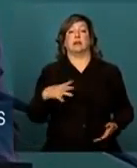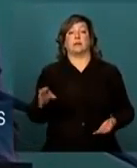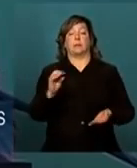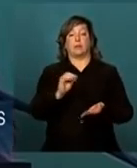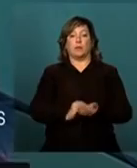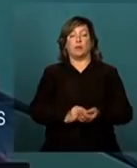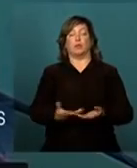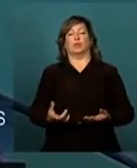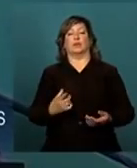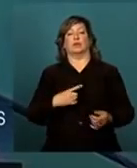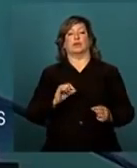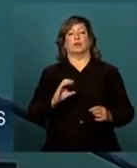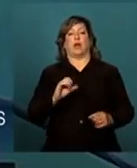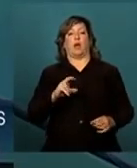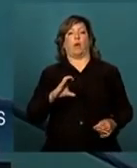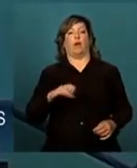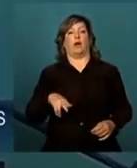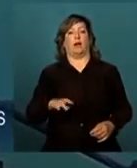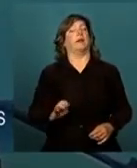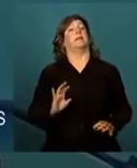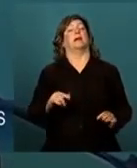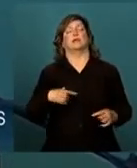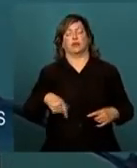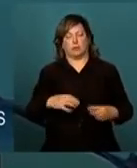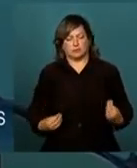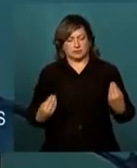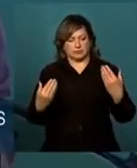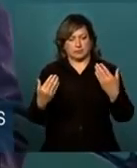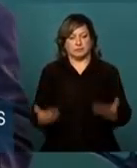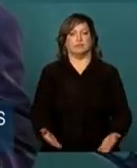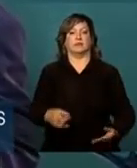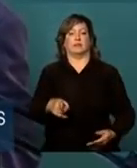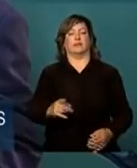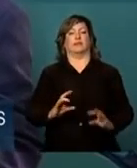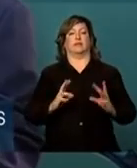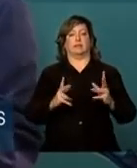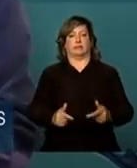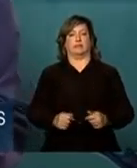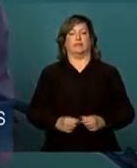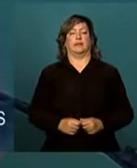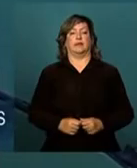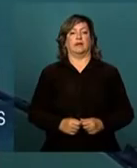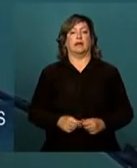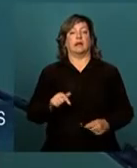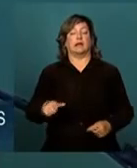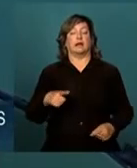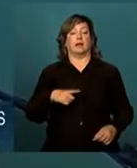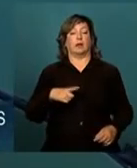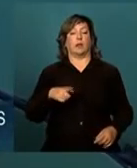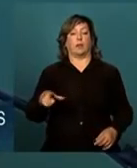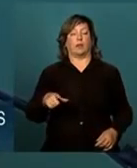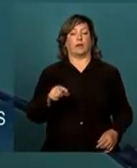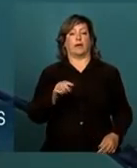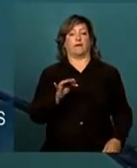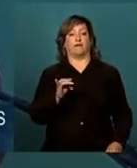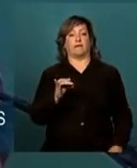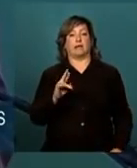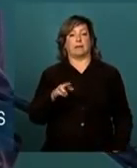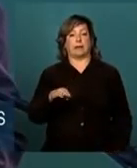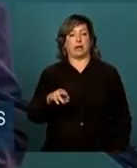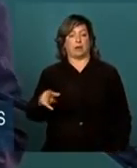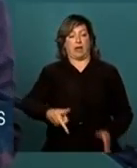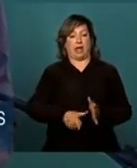CALC, mesmo assim nós entregamos o equipamento. E como disse o prefeito Firmino Filho, nós, por orientação